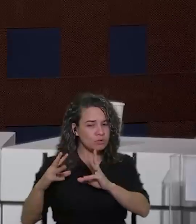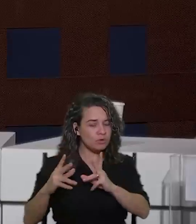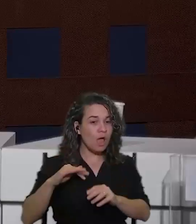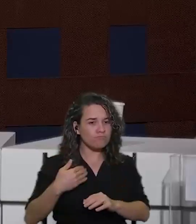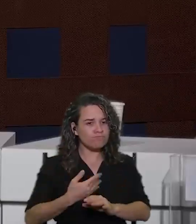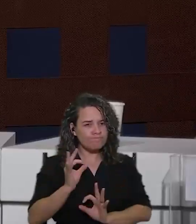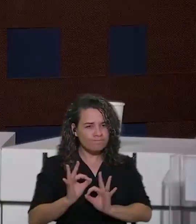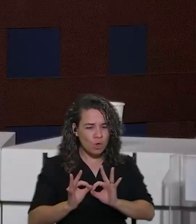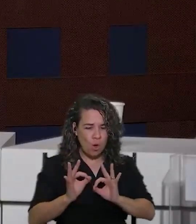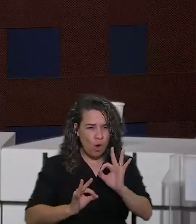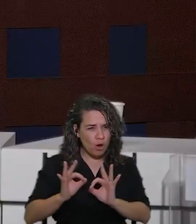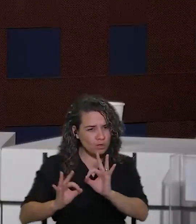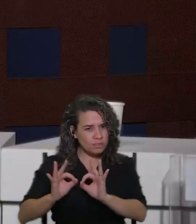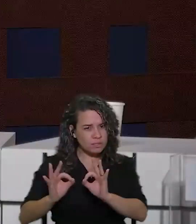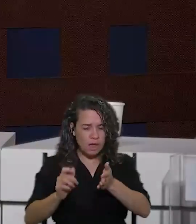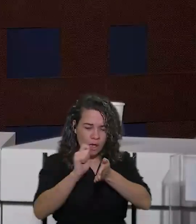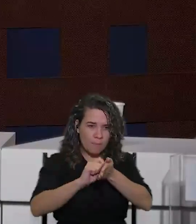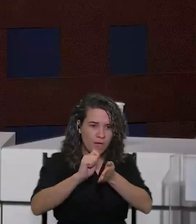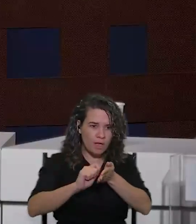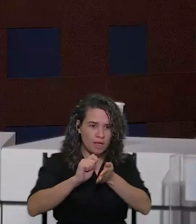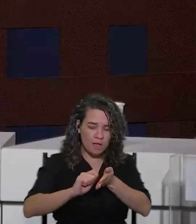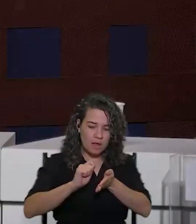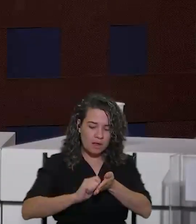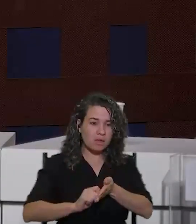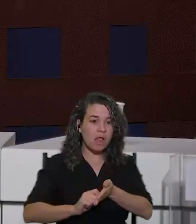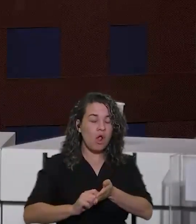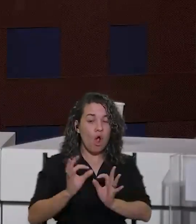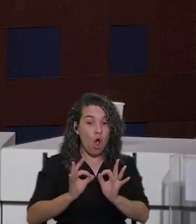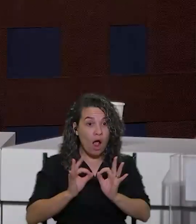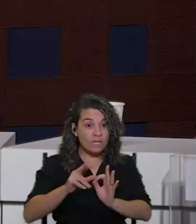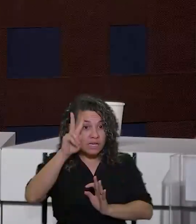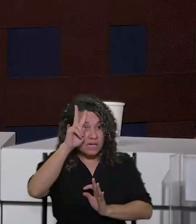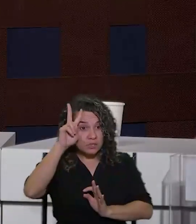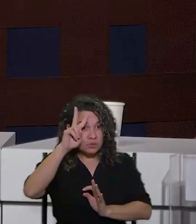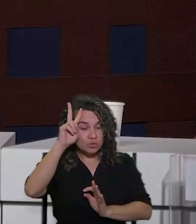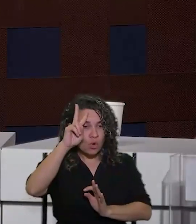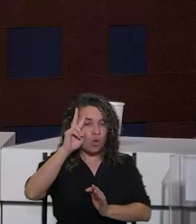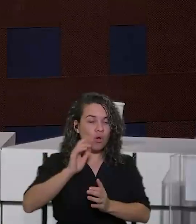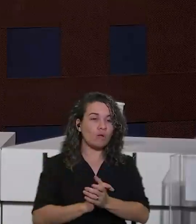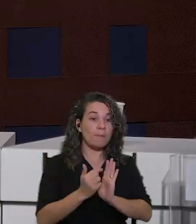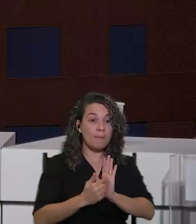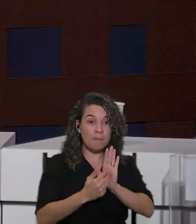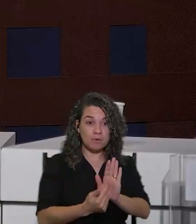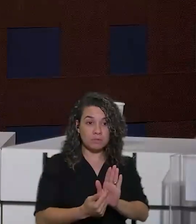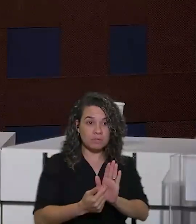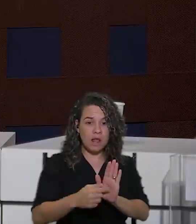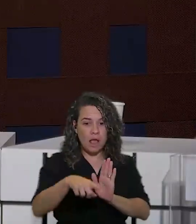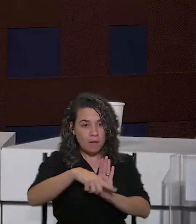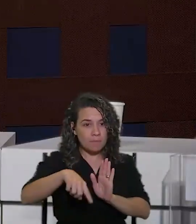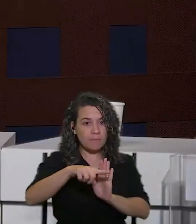desse material, fazer uma linha narrativa que fizesse sentido, apresentando para a cidade essa presença negra